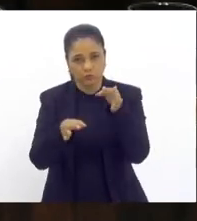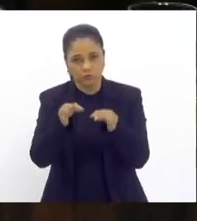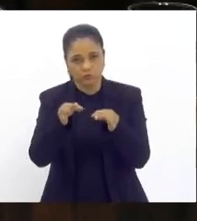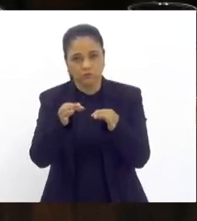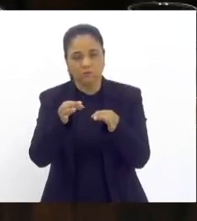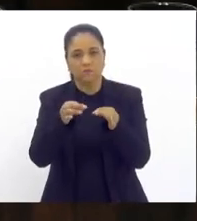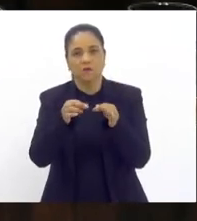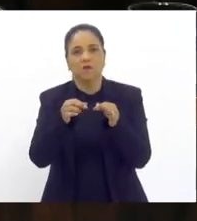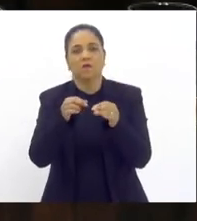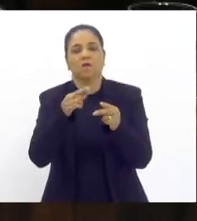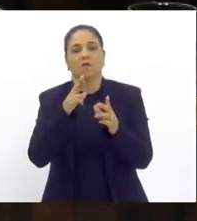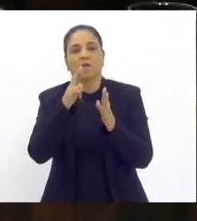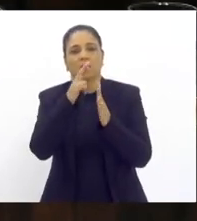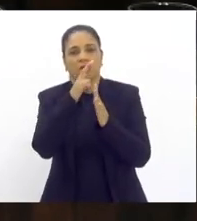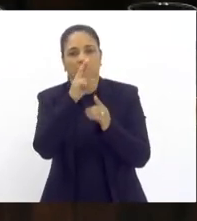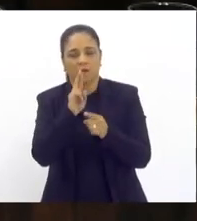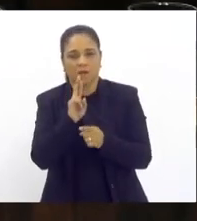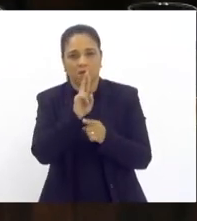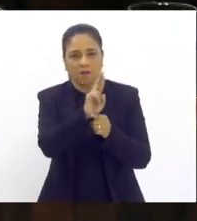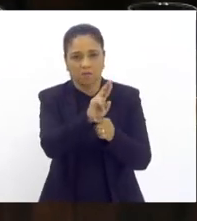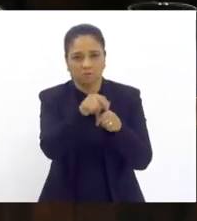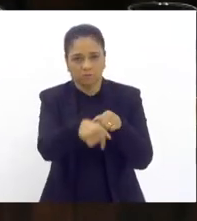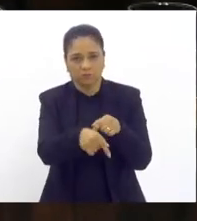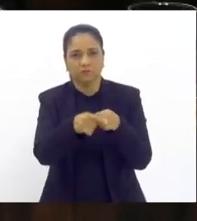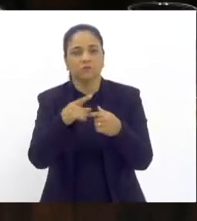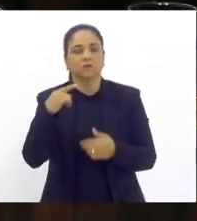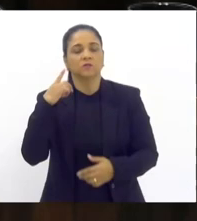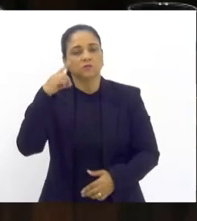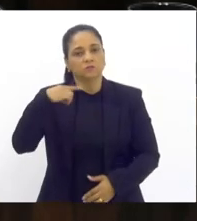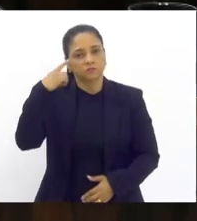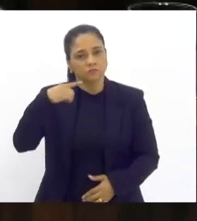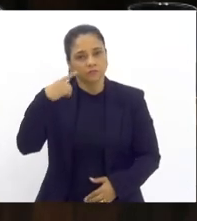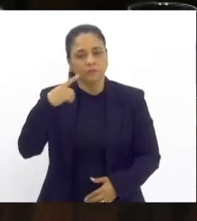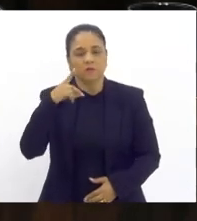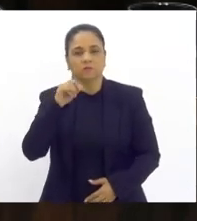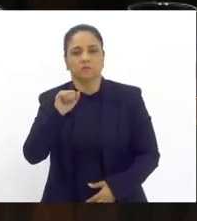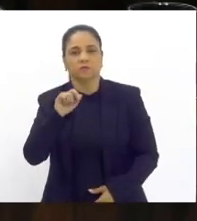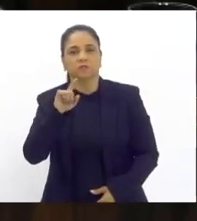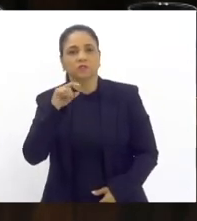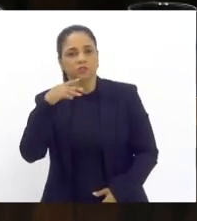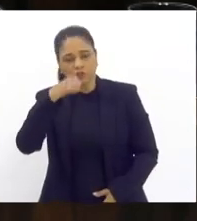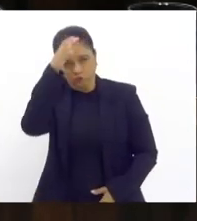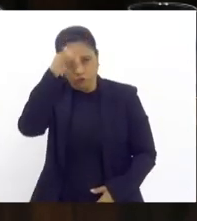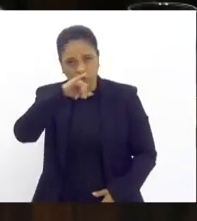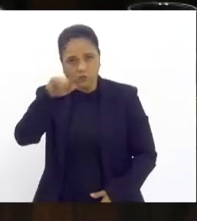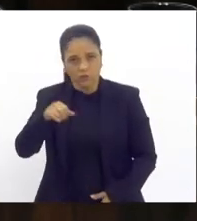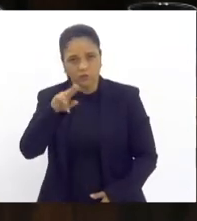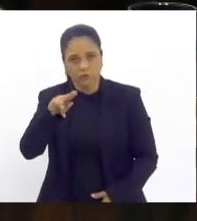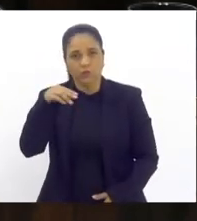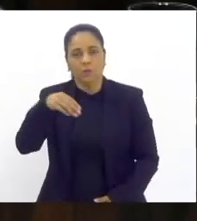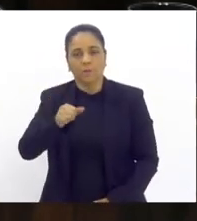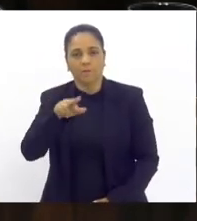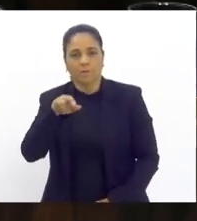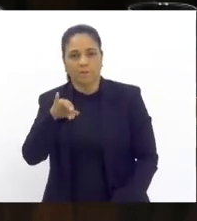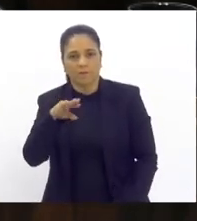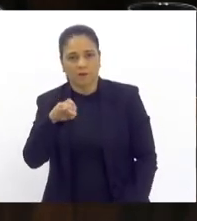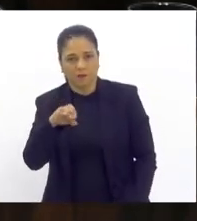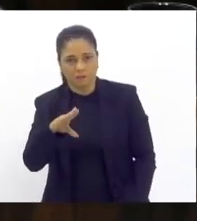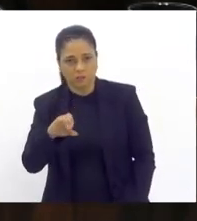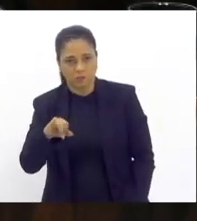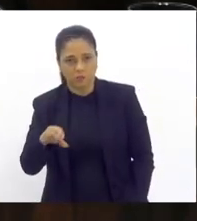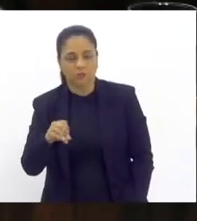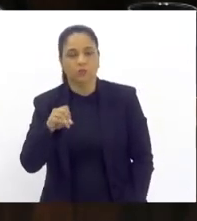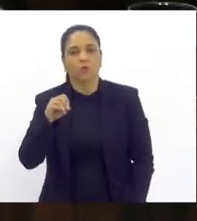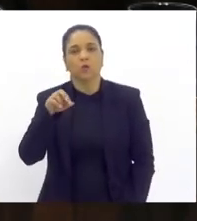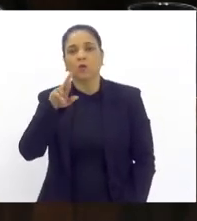Relatores, deputados Rodrigo Amorim, Tia Ju, Márcio Canella, Rodrigo Amorim e